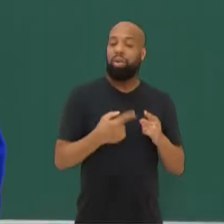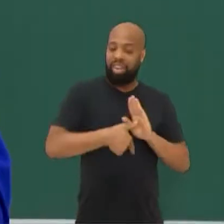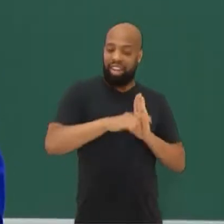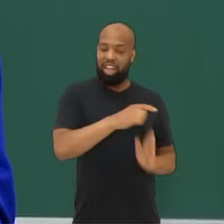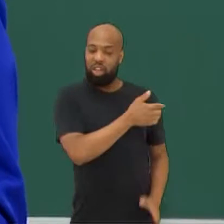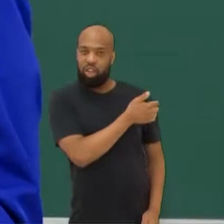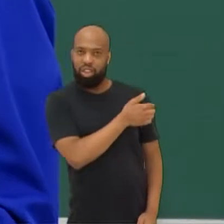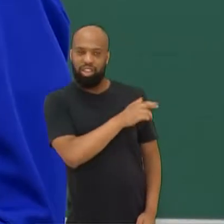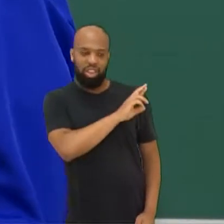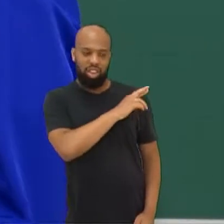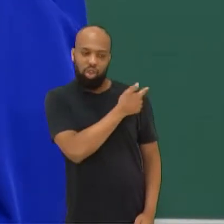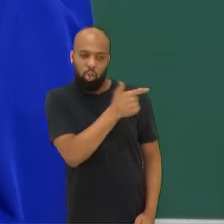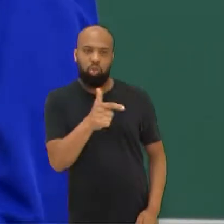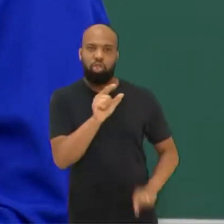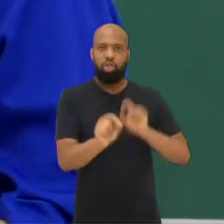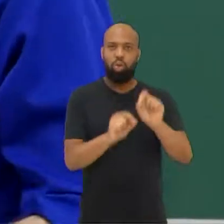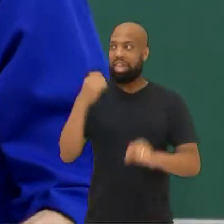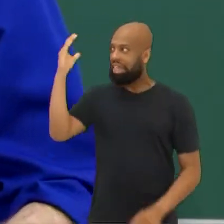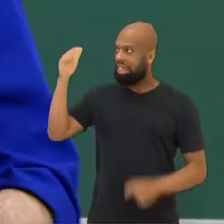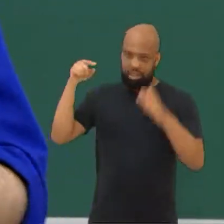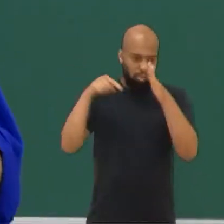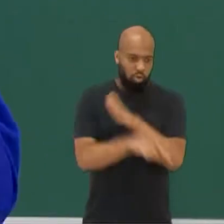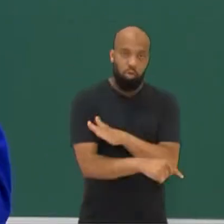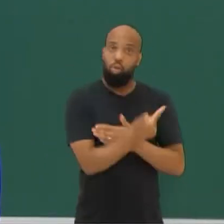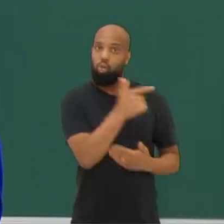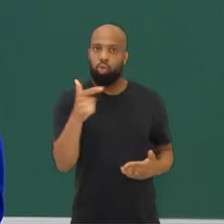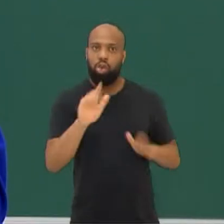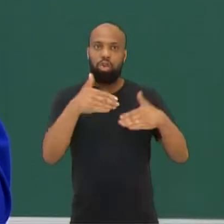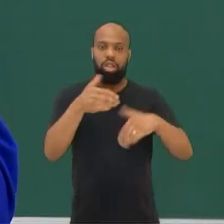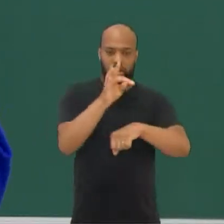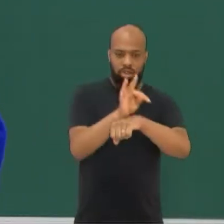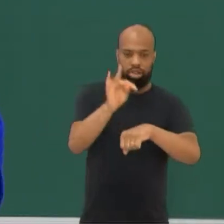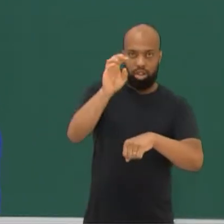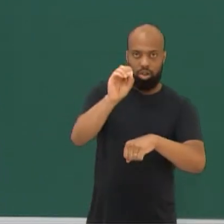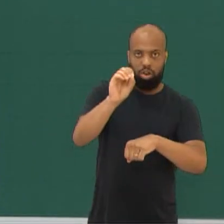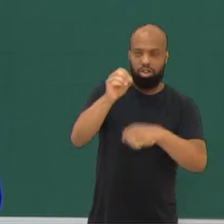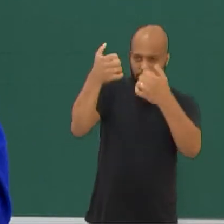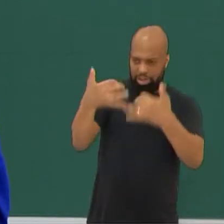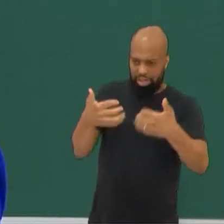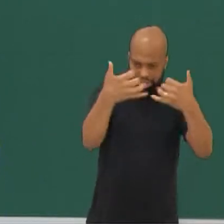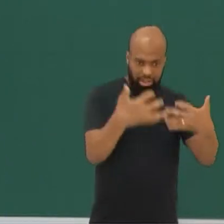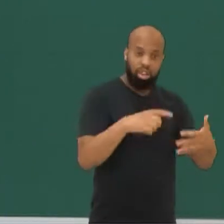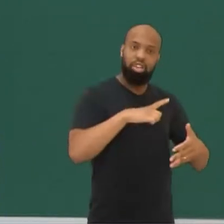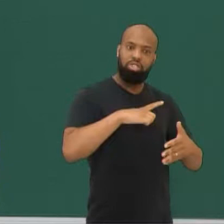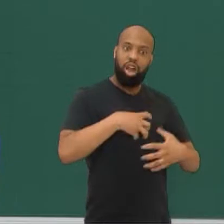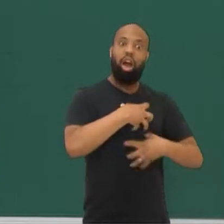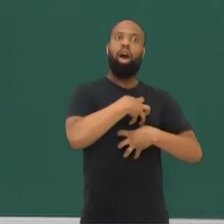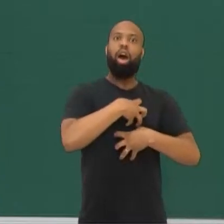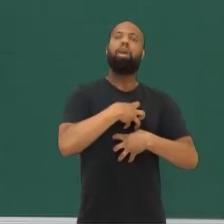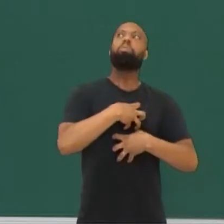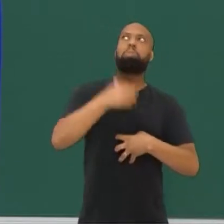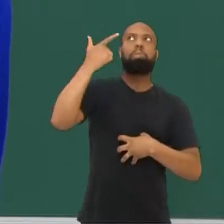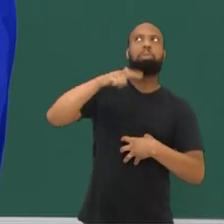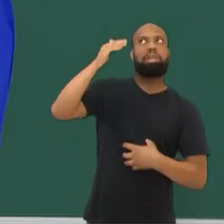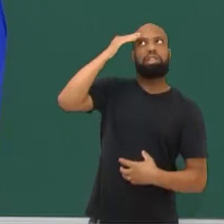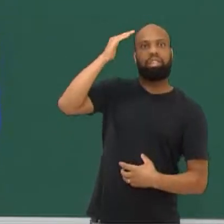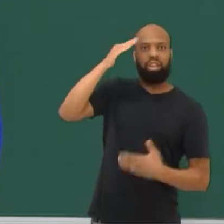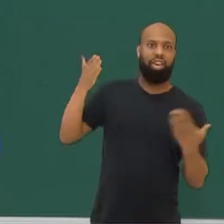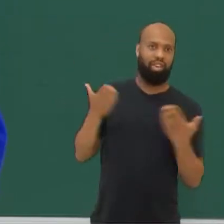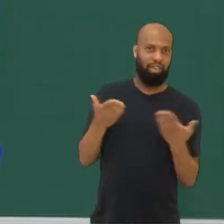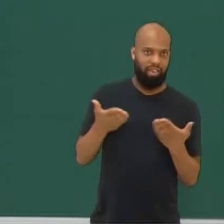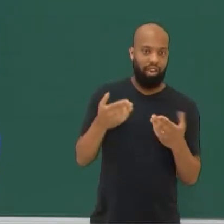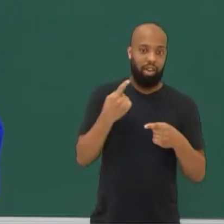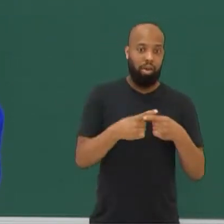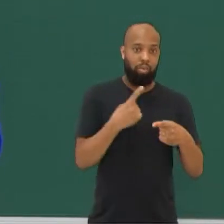ciência avançada, as explicações teológicas, elas atribuíam um sentido, né? Então, o Conte vai dizer que